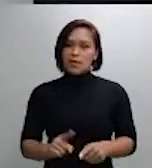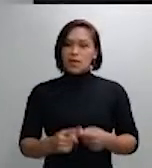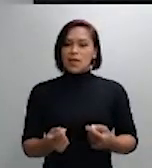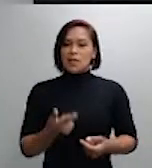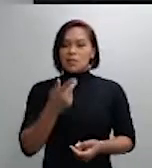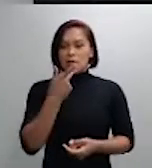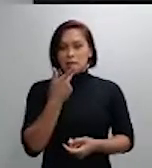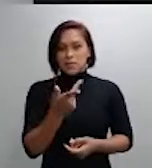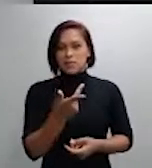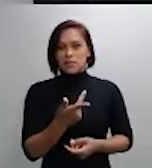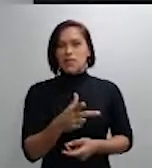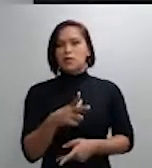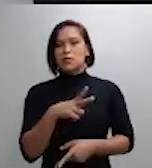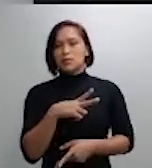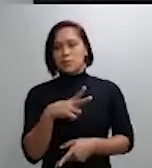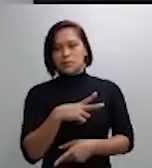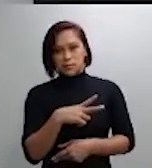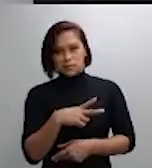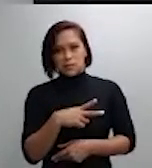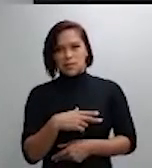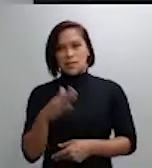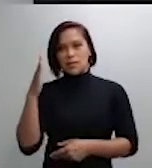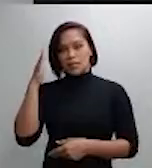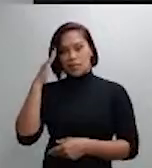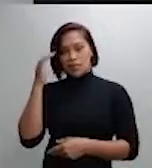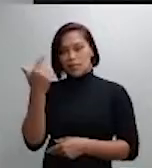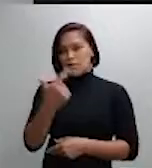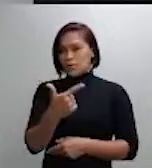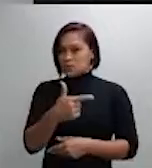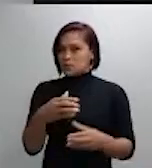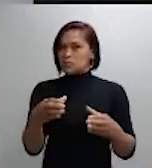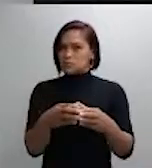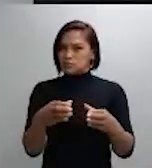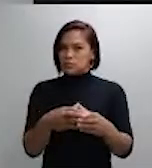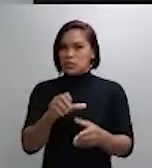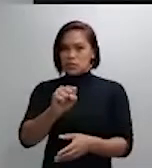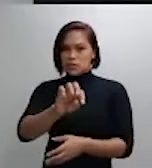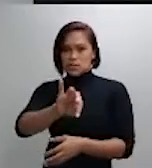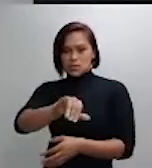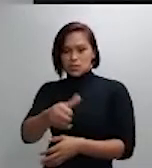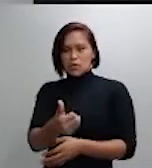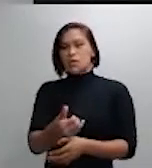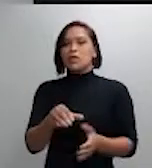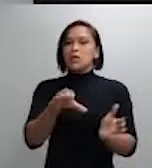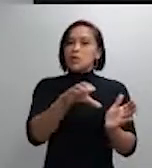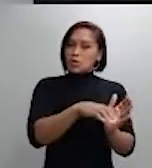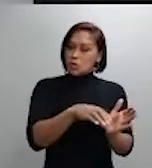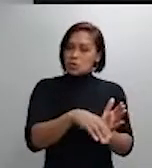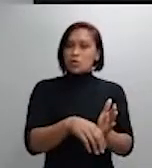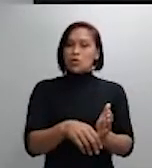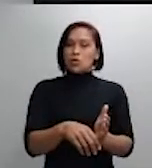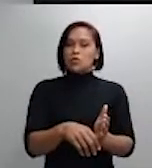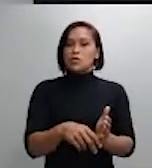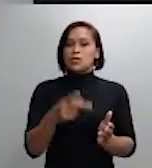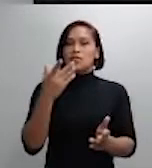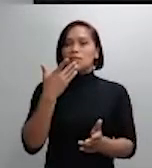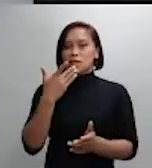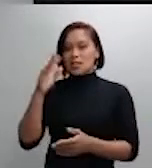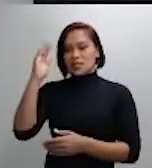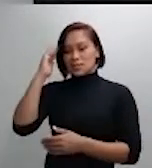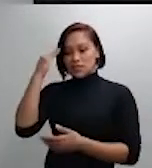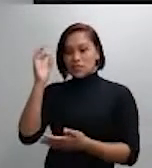entes privados, entendeu a segunda sessão que o Código de Processo Civil deveria ser interpretado como está